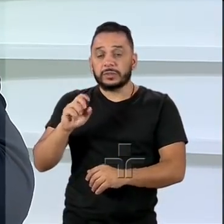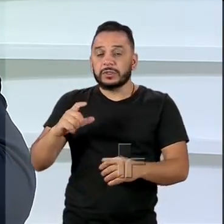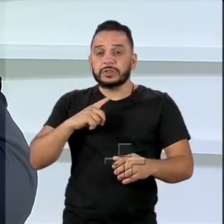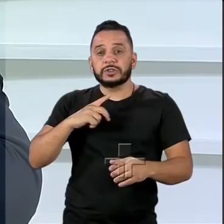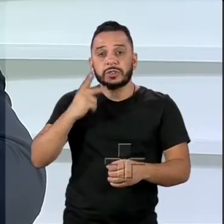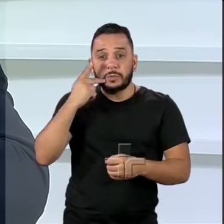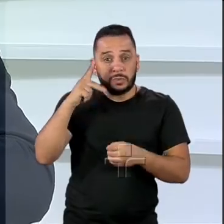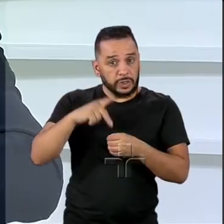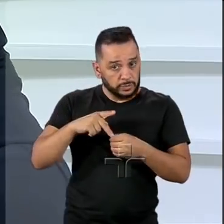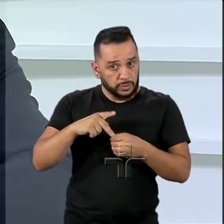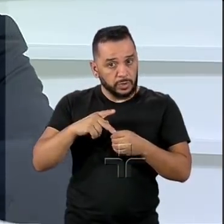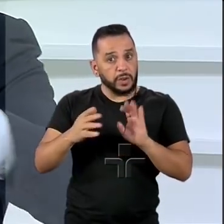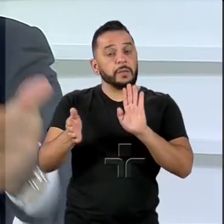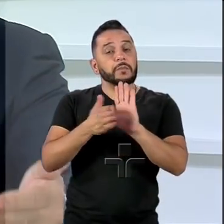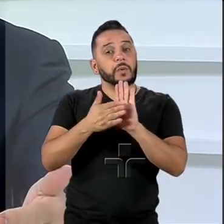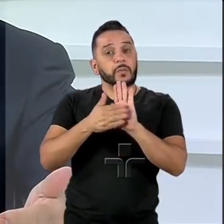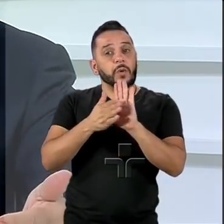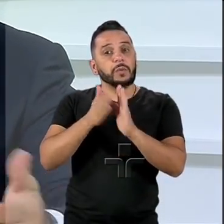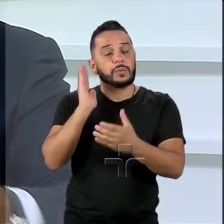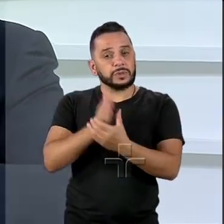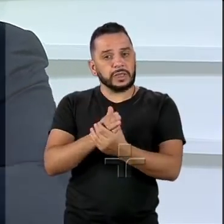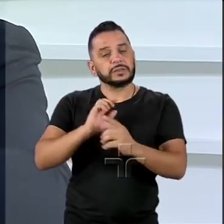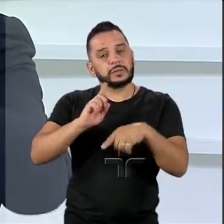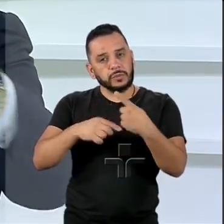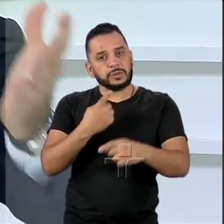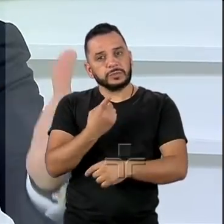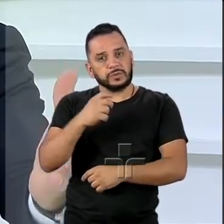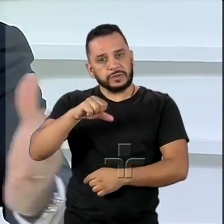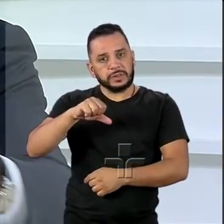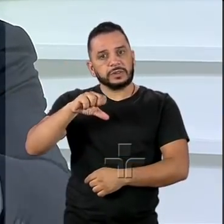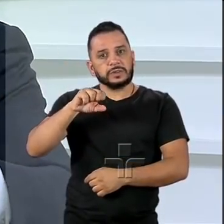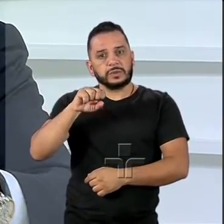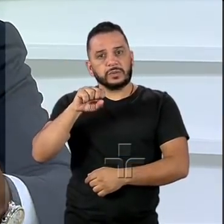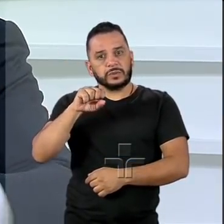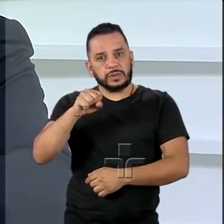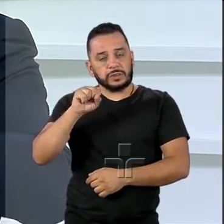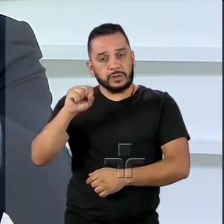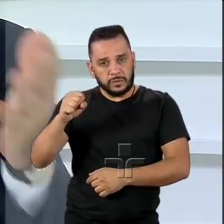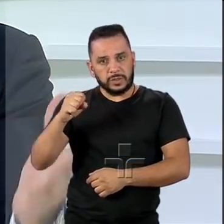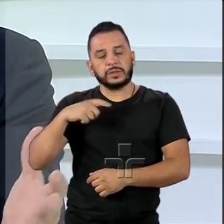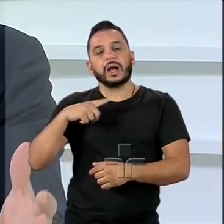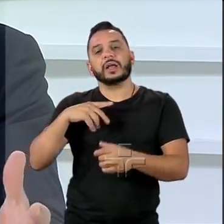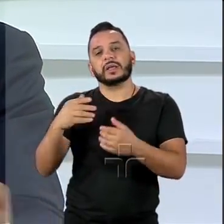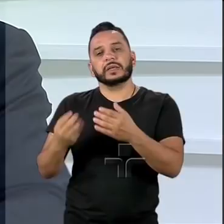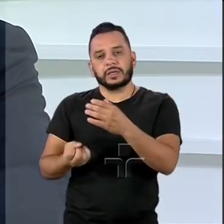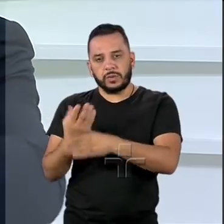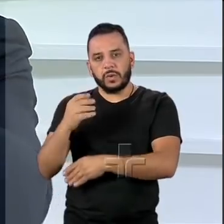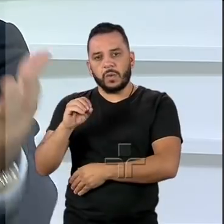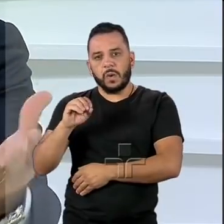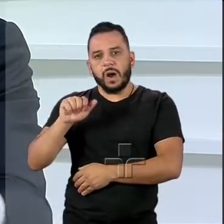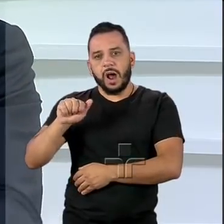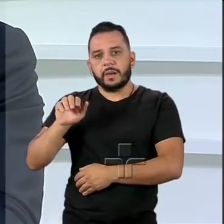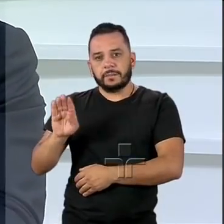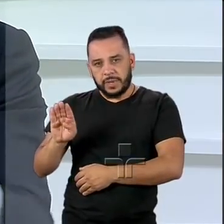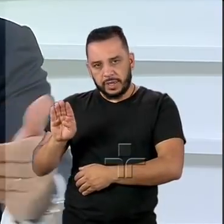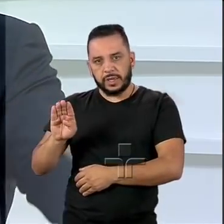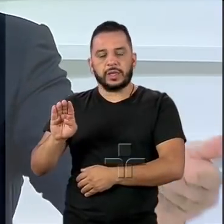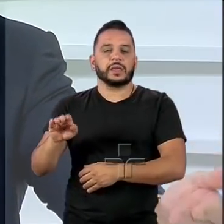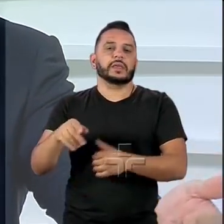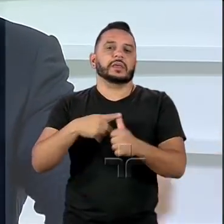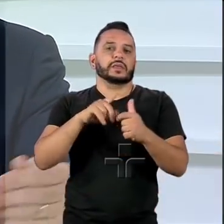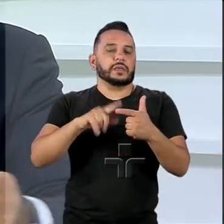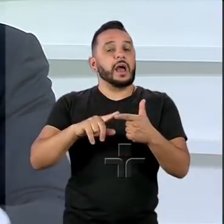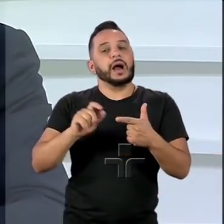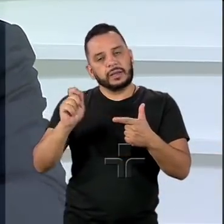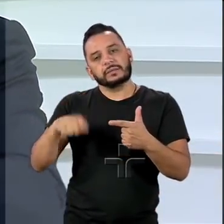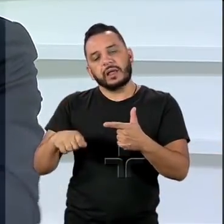da República, e só a partir da Constituição de 88 é que abriram-se, a própria OAB e outras instituições podem, então, propor